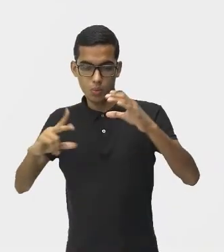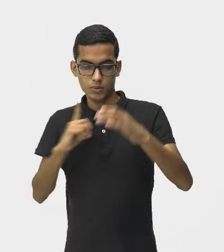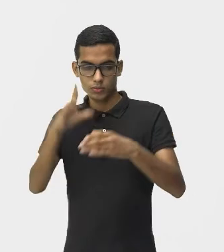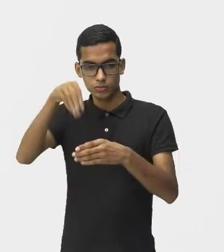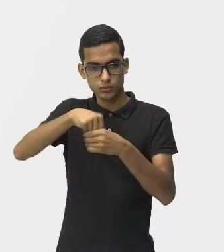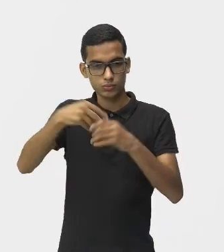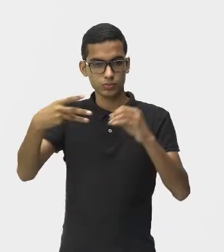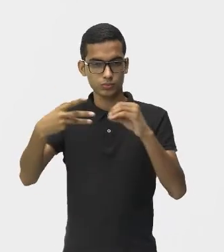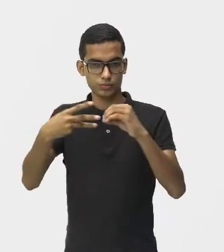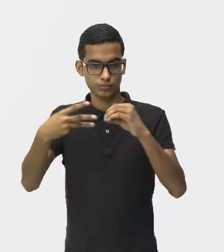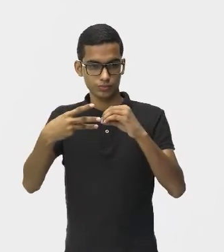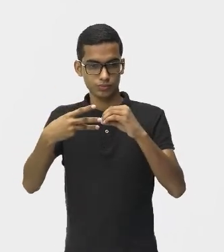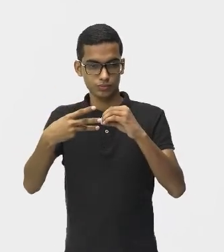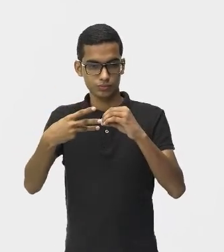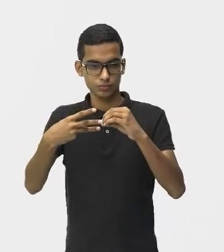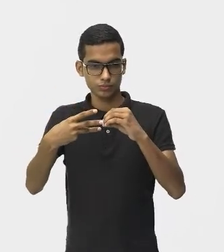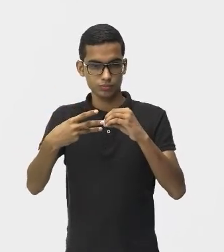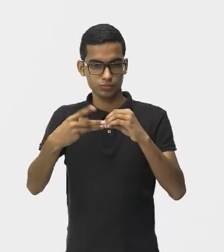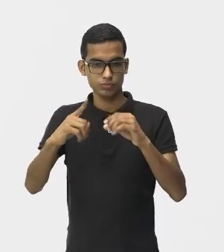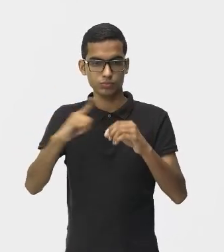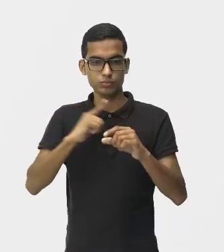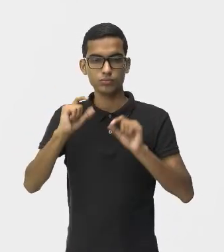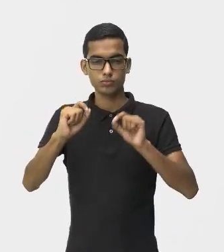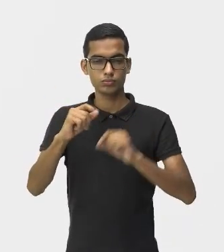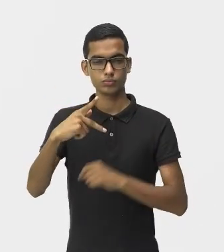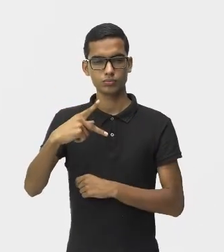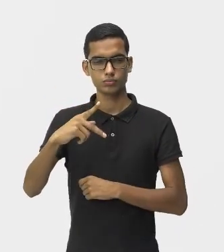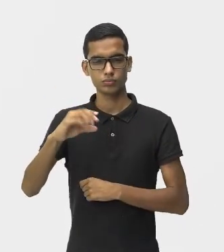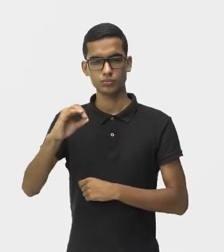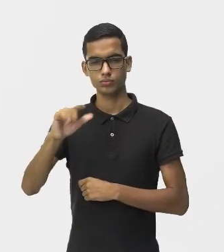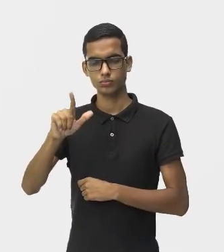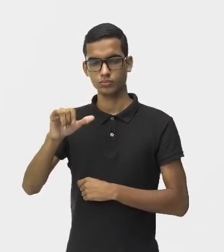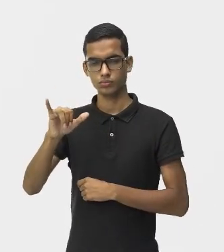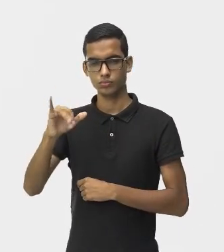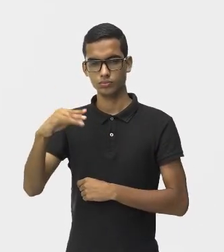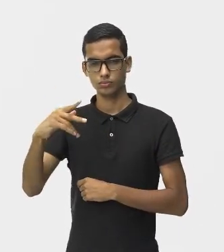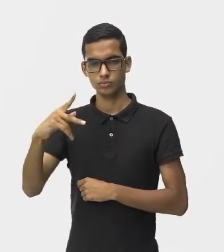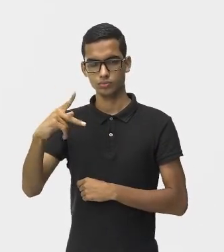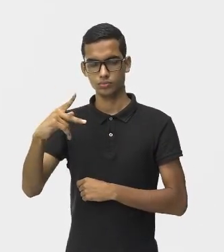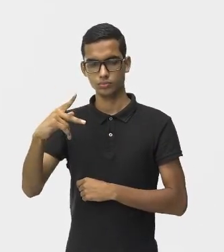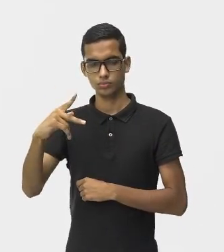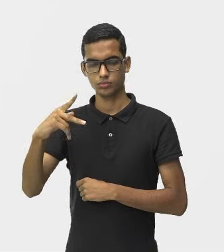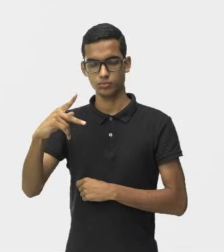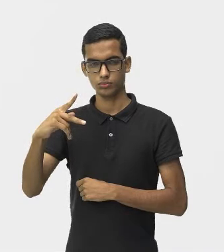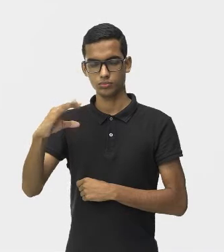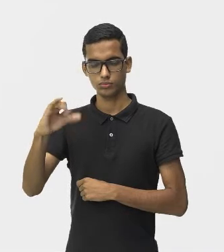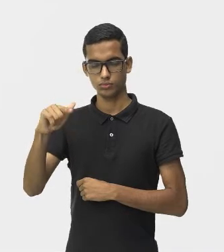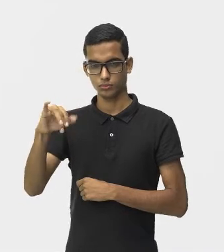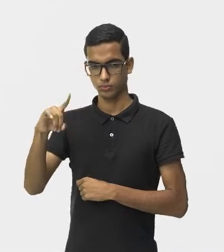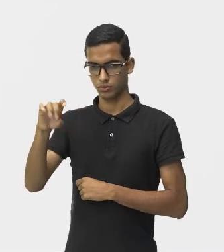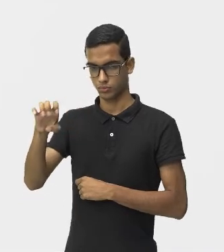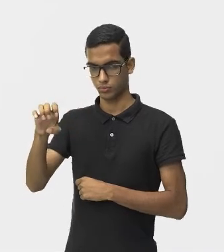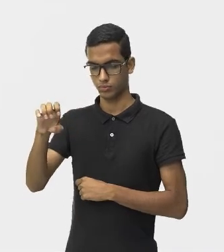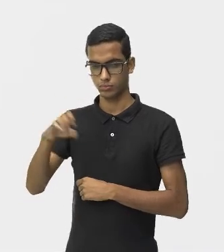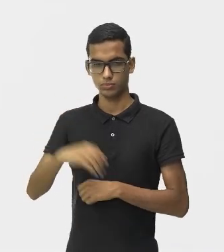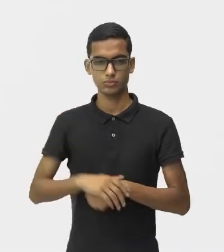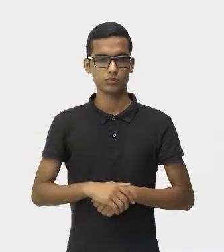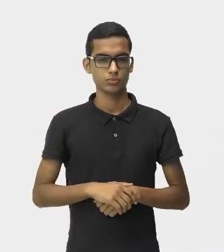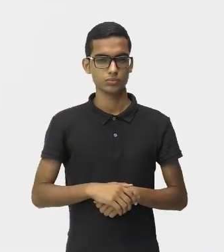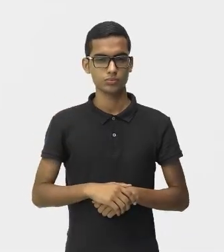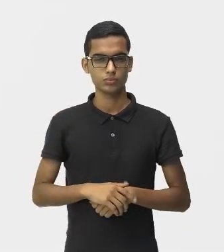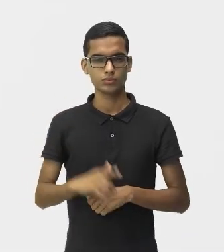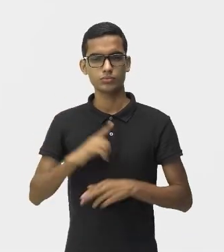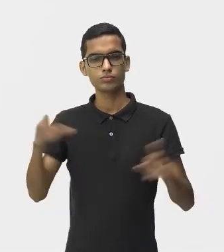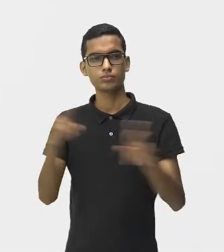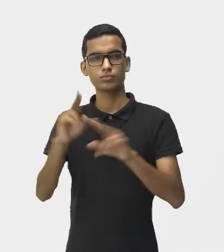Então, a gente tem aí a poliploidia, que está relacionada com o acréscimo de um conjunto